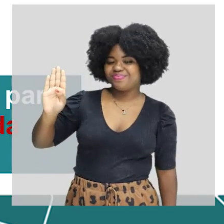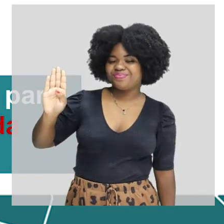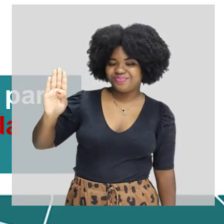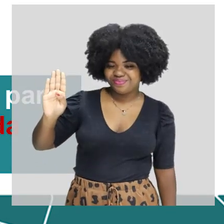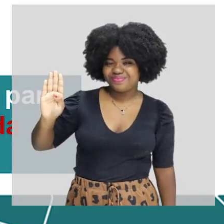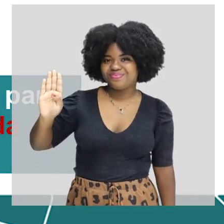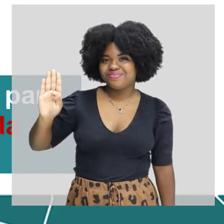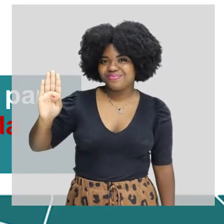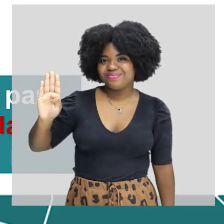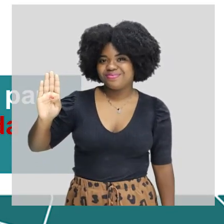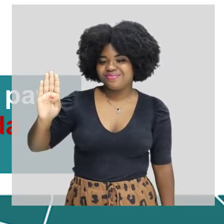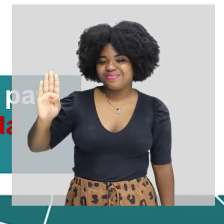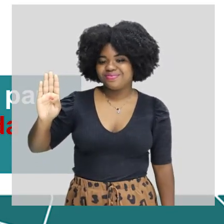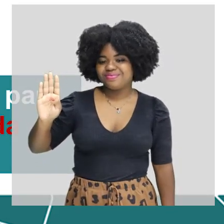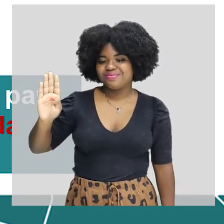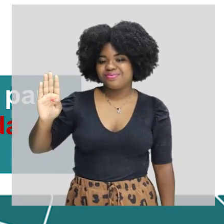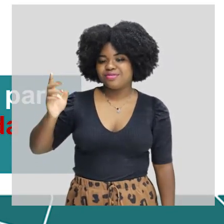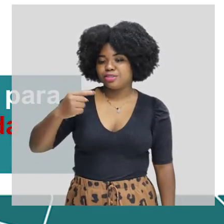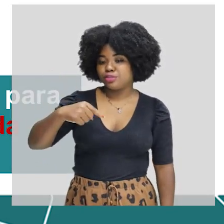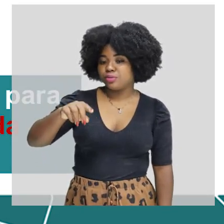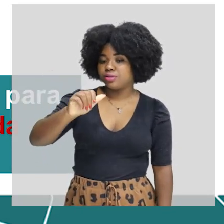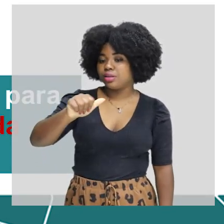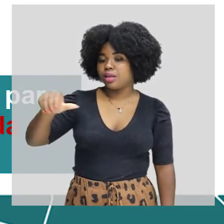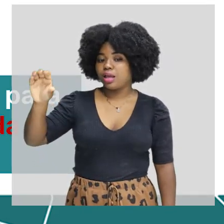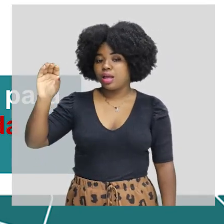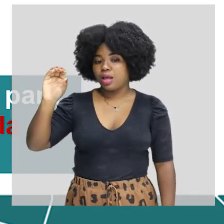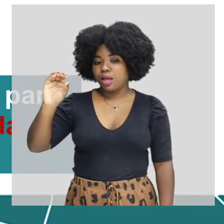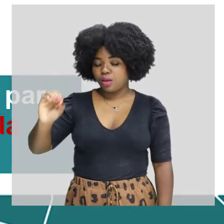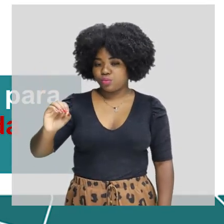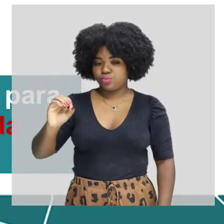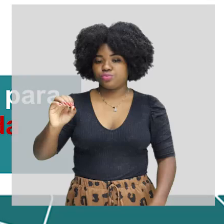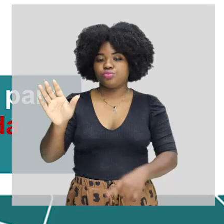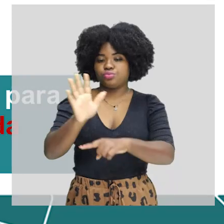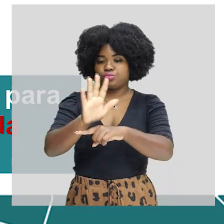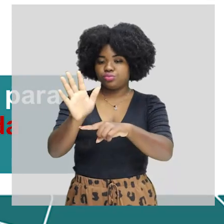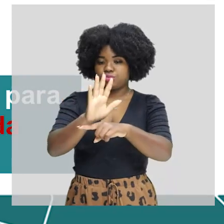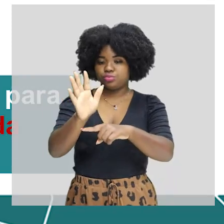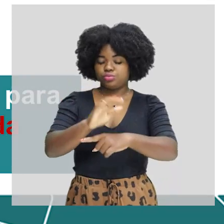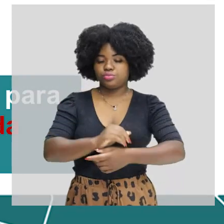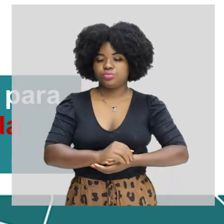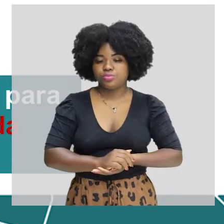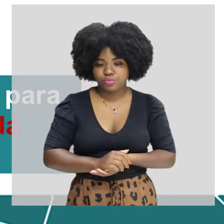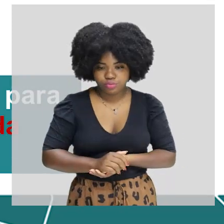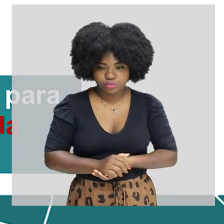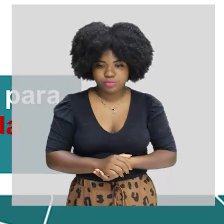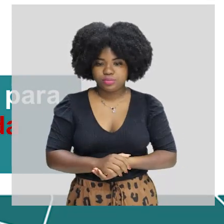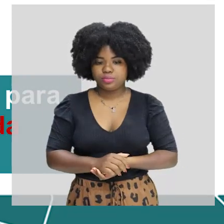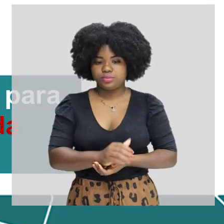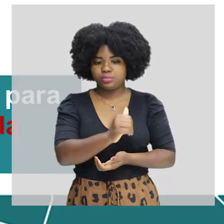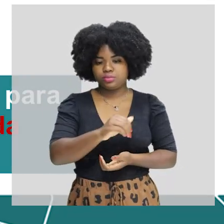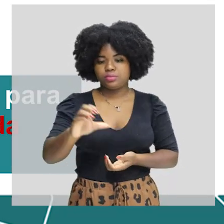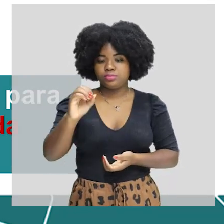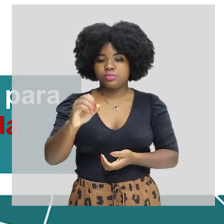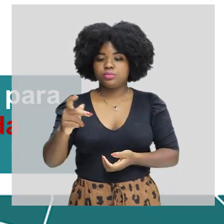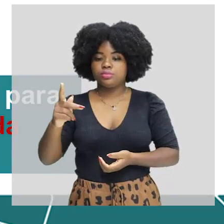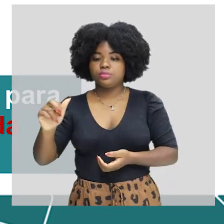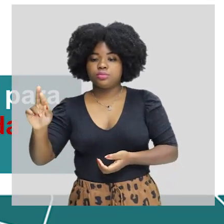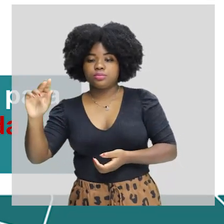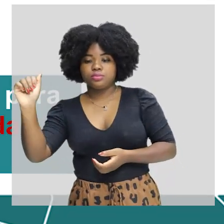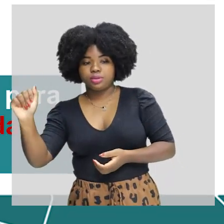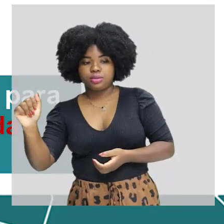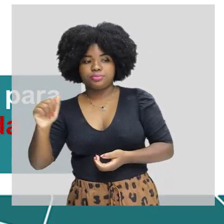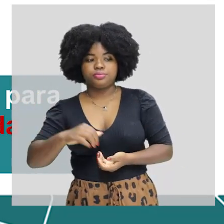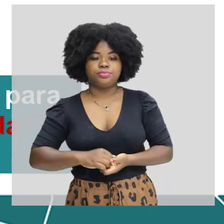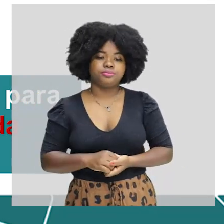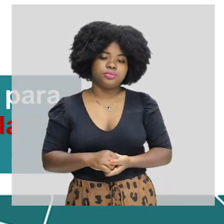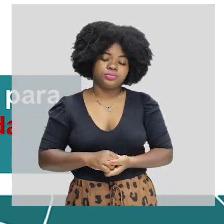Fui no cinema, nós já falamos disso, né? Quem vai a algum lugar. Então, o verbo ir, regido pelas preposições ao, para. Eu acabei de dar o exemplo.